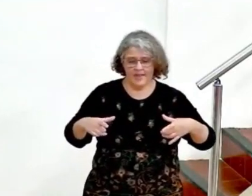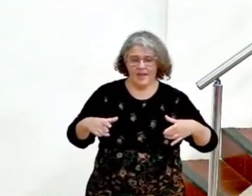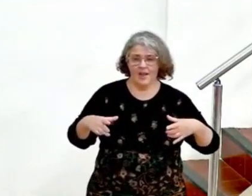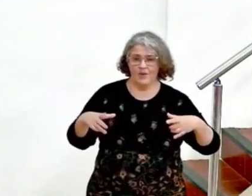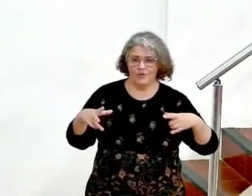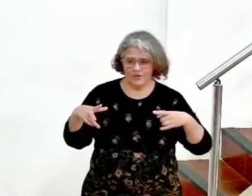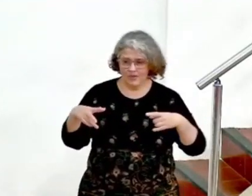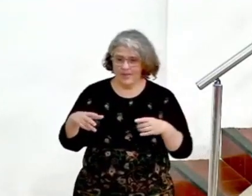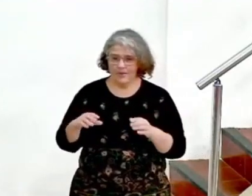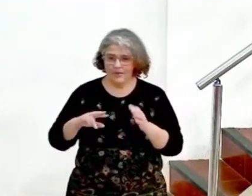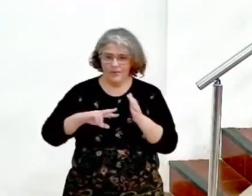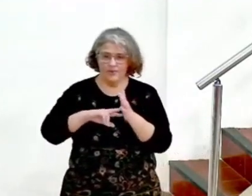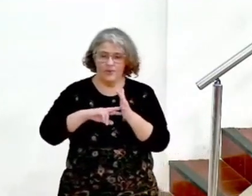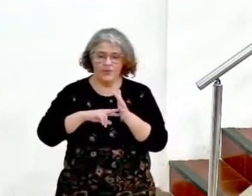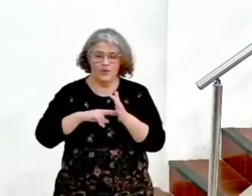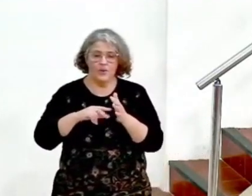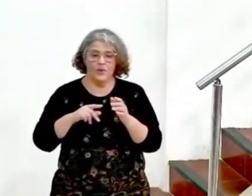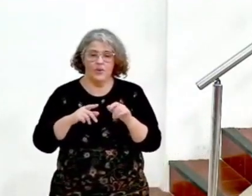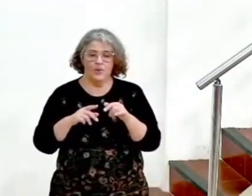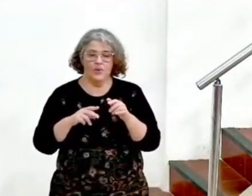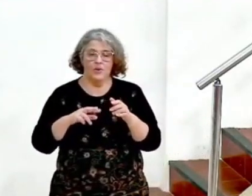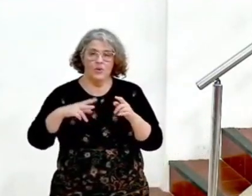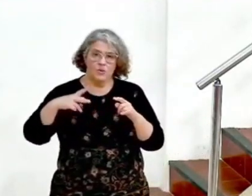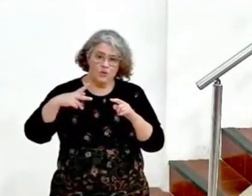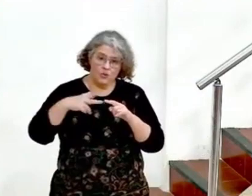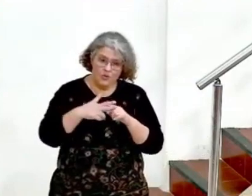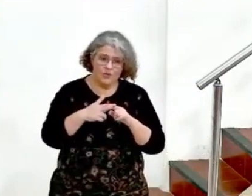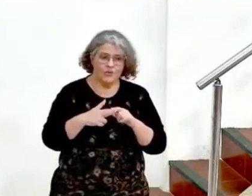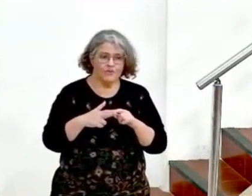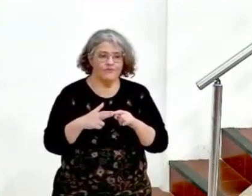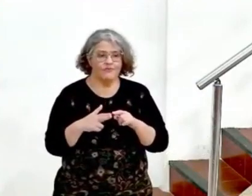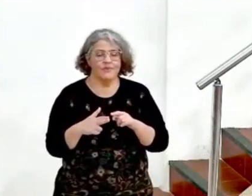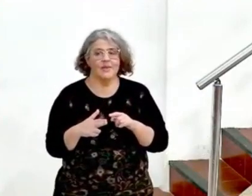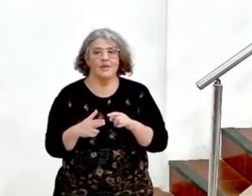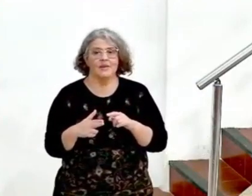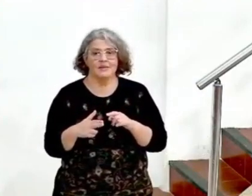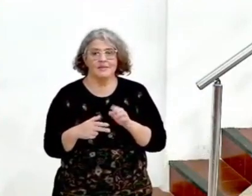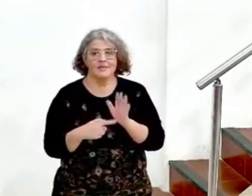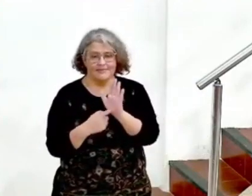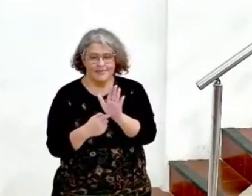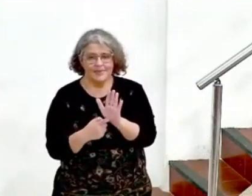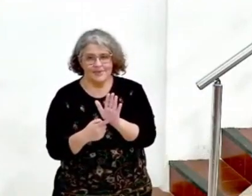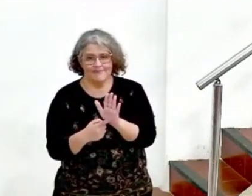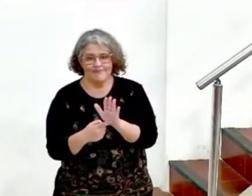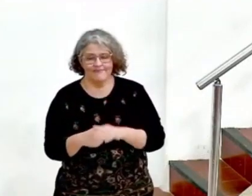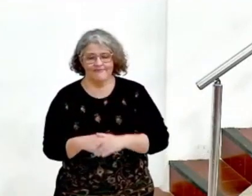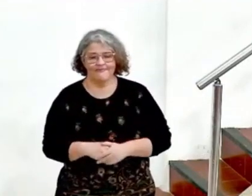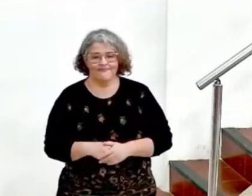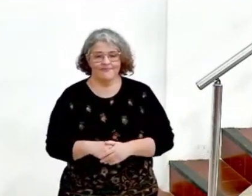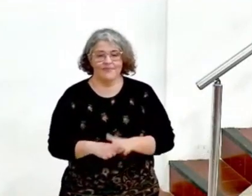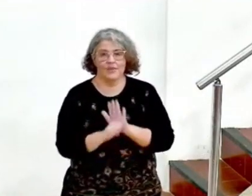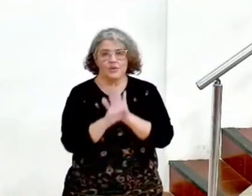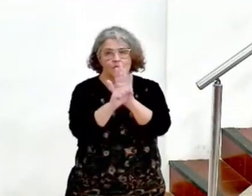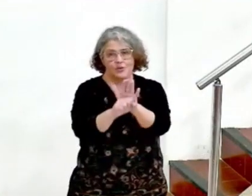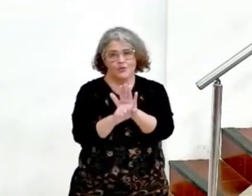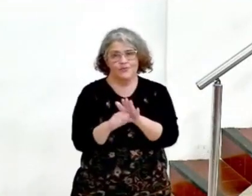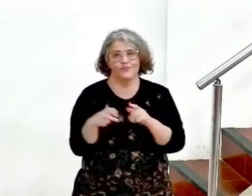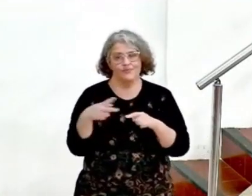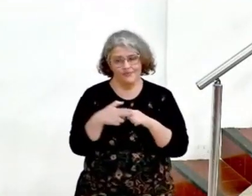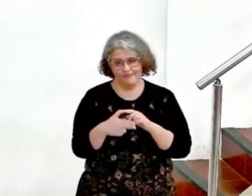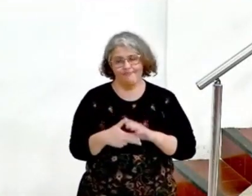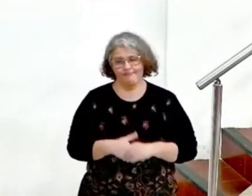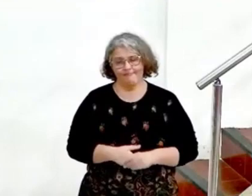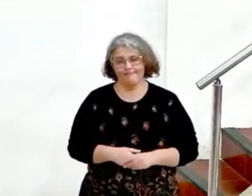Ao oitavo dia você precisa circuncidar. E ele então vai fazer isso com Isaac, que também não era algo simples para